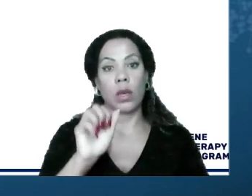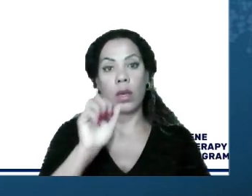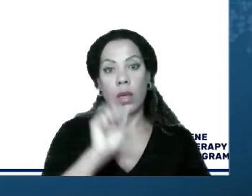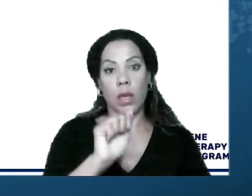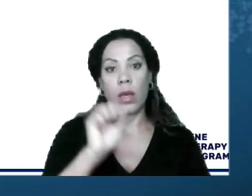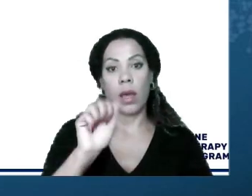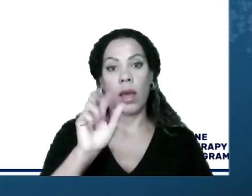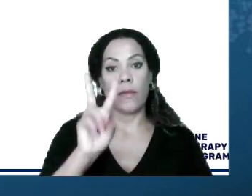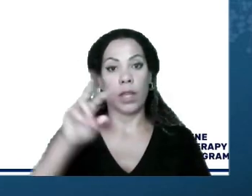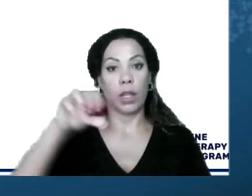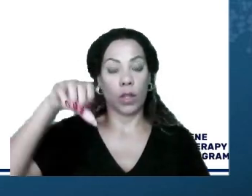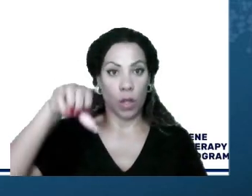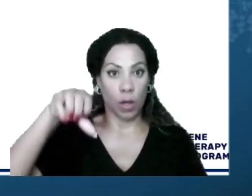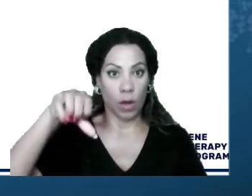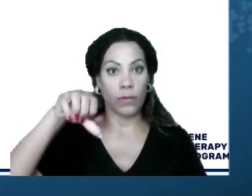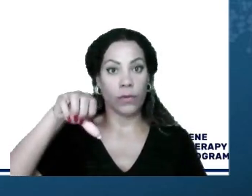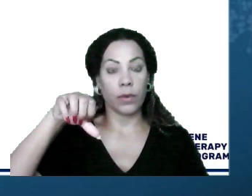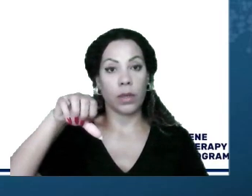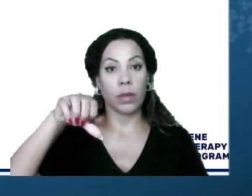AAV9,